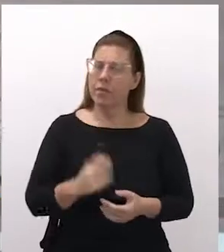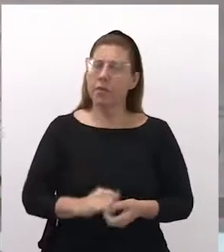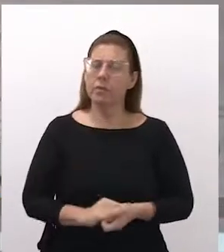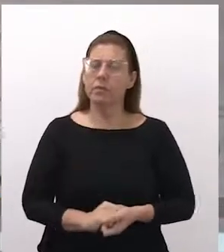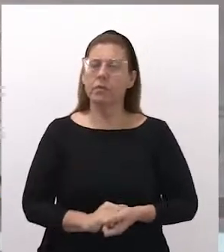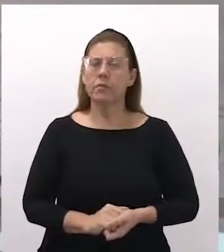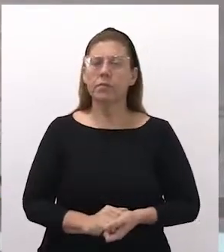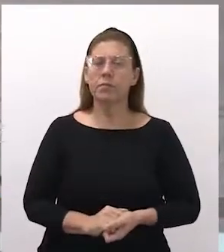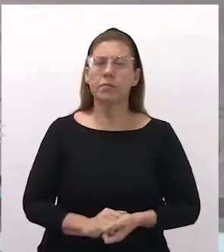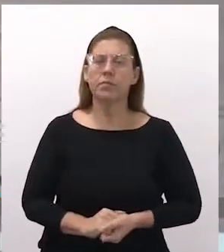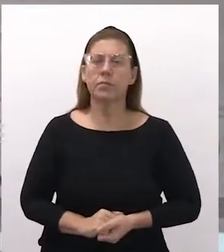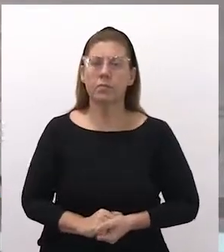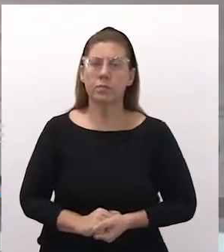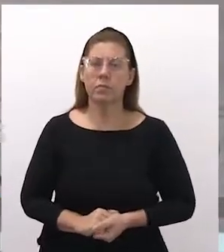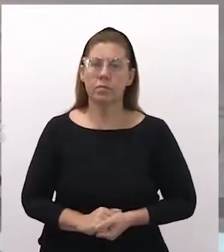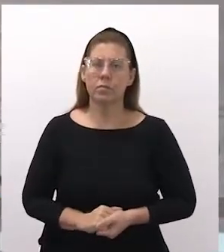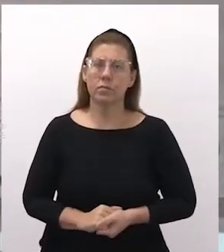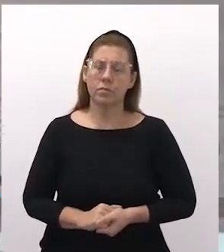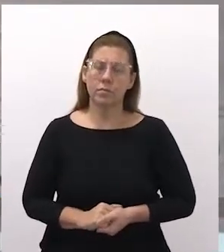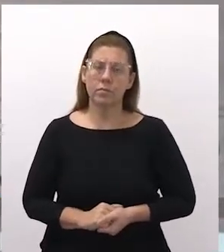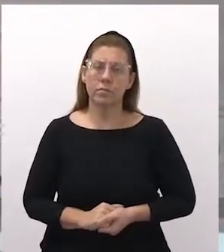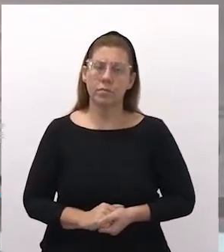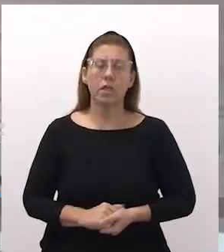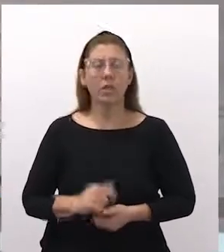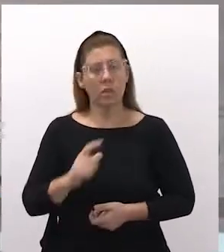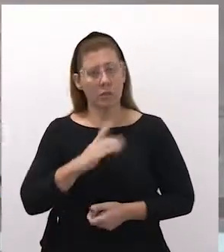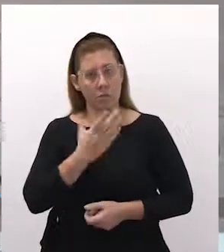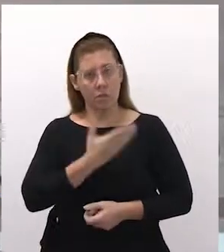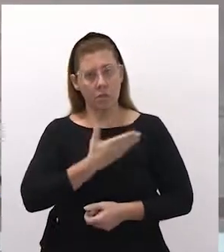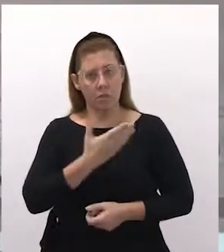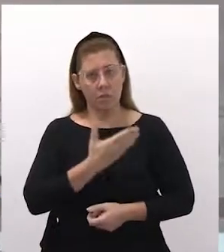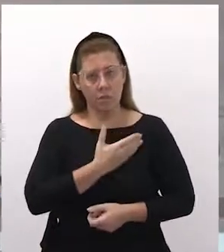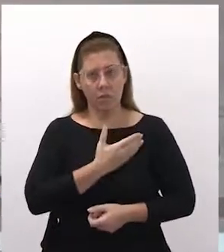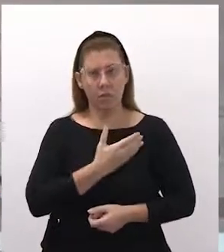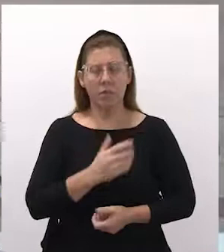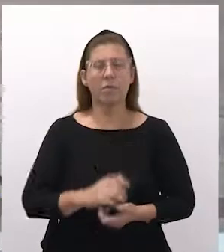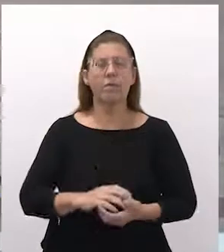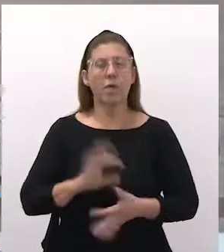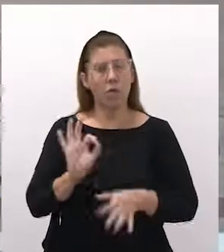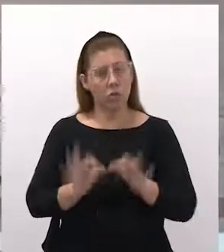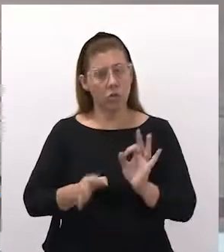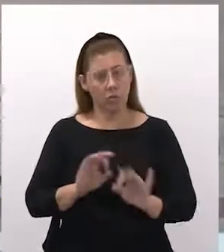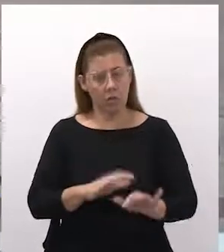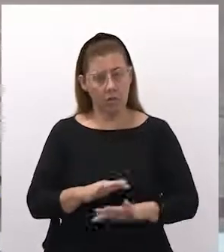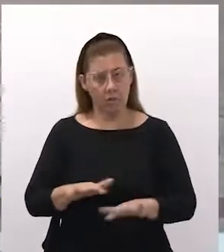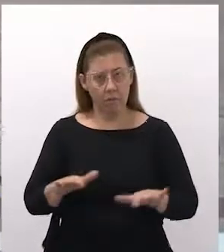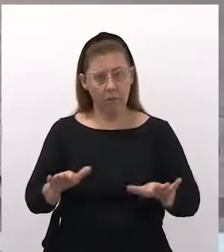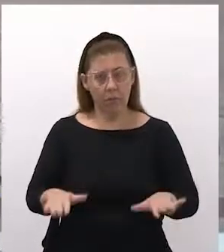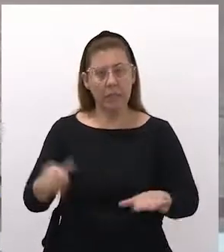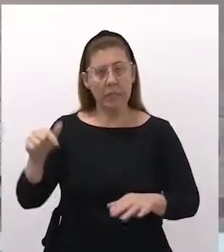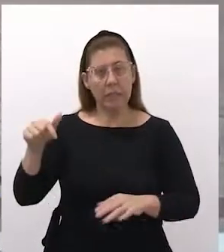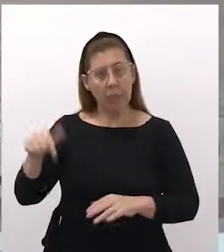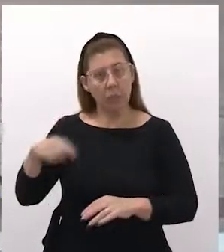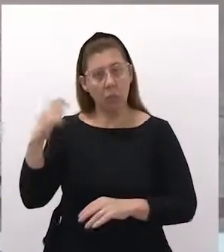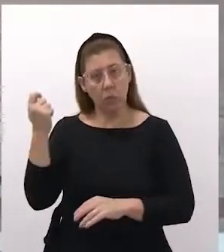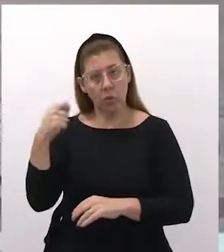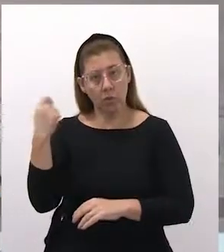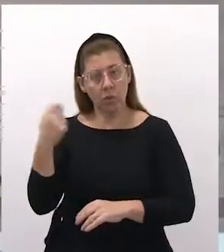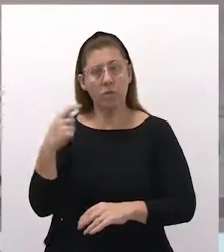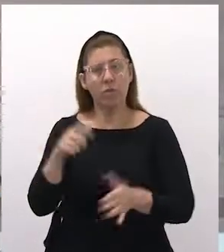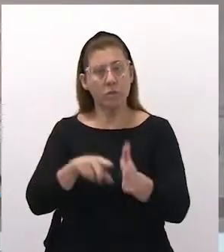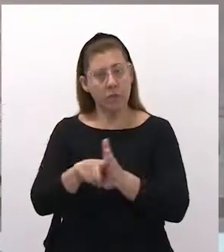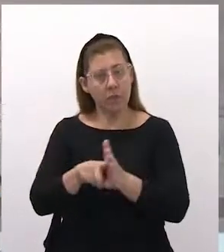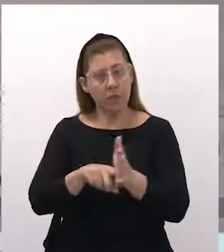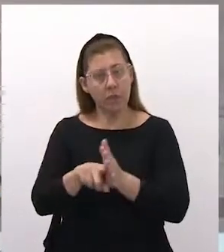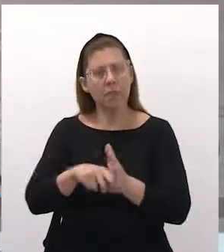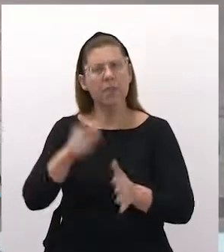porque eu tenho uma colega que é uma juíza da infância daqui do Rio Grande do Sul, que ela fez uma pesquisa